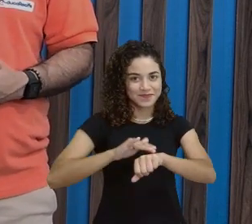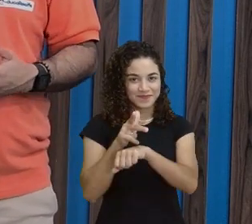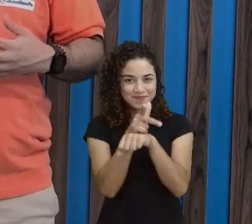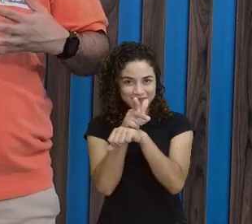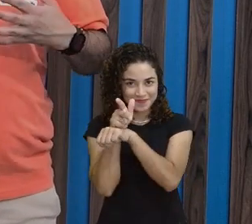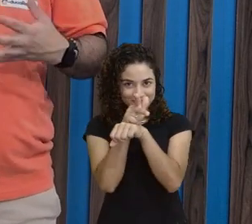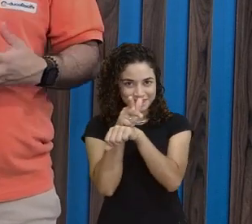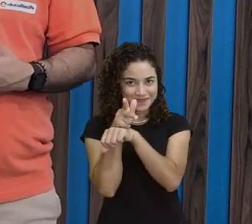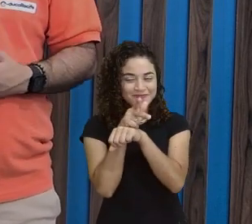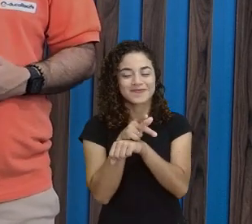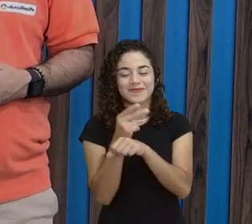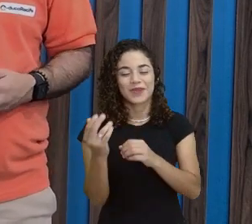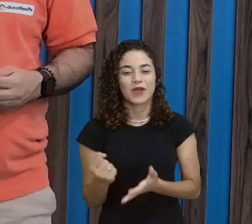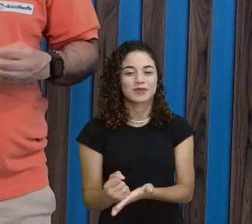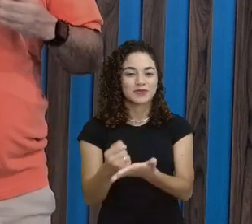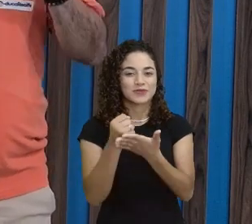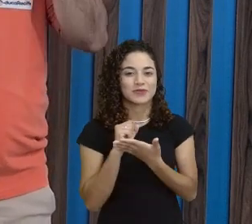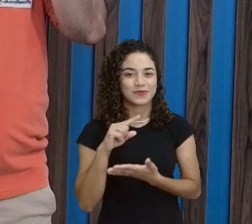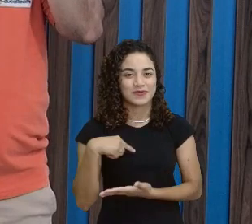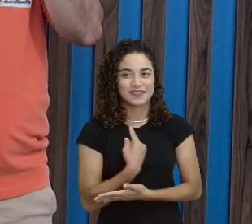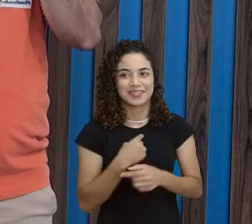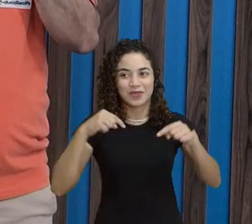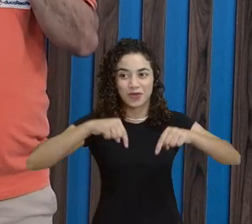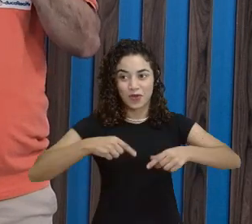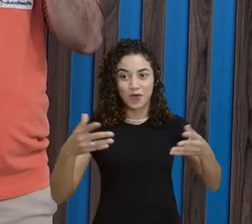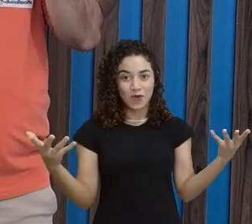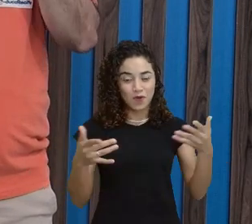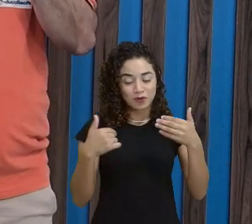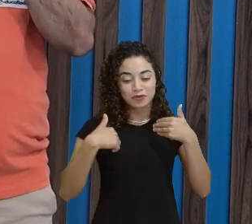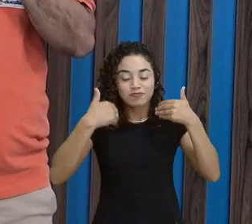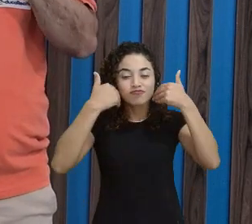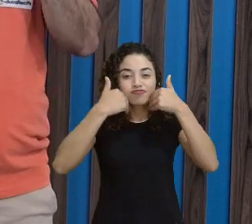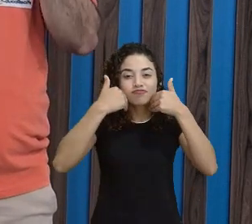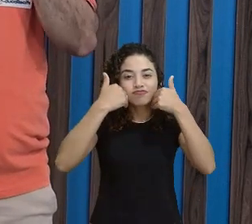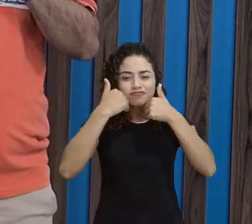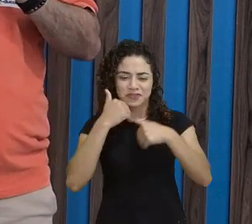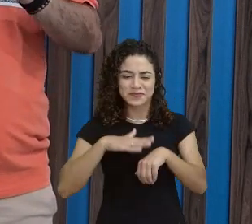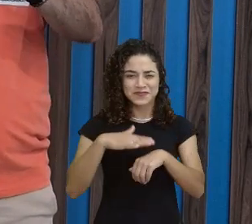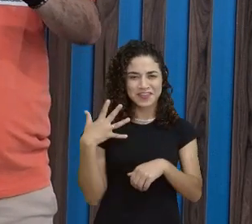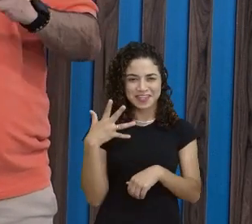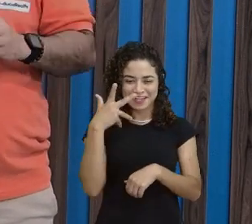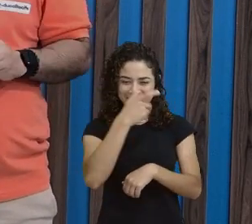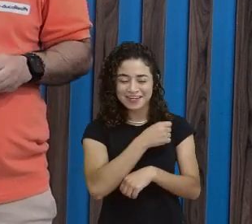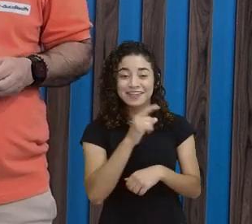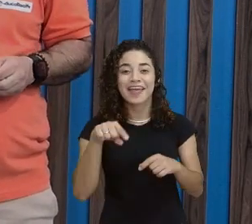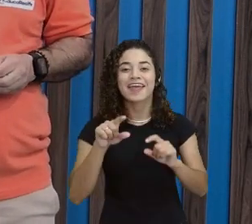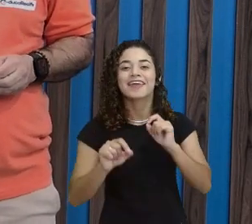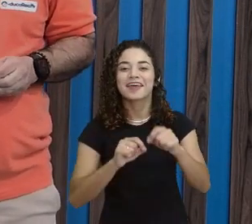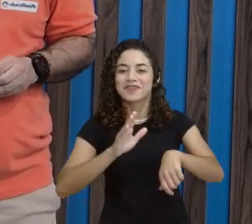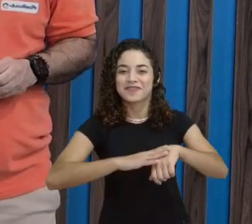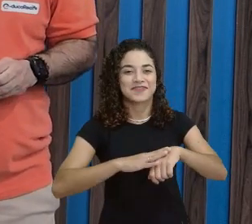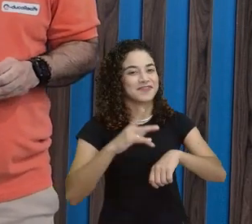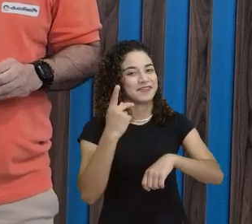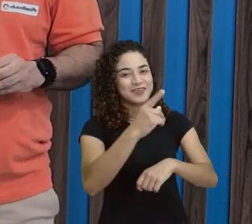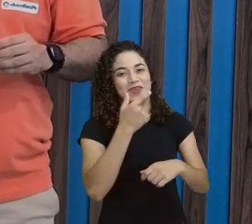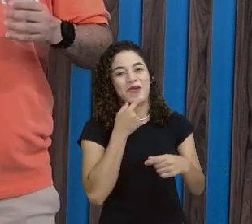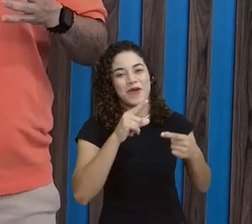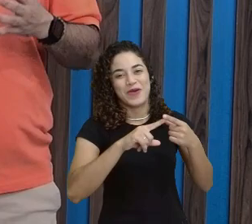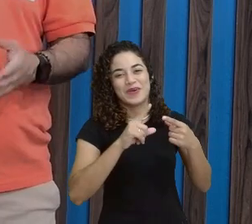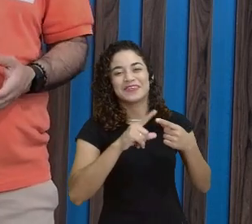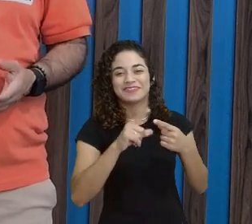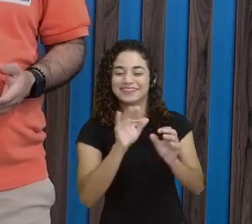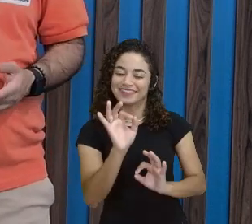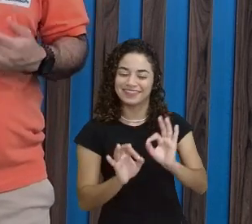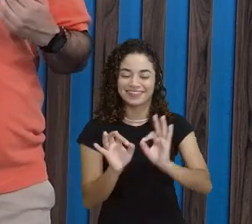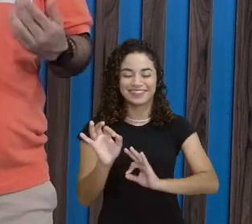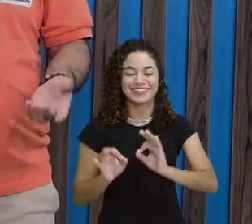produtores e nos ajuda aí, ó. Hoje eu estou vendo aqui que eu estou até com a barba mais bonita. Isso é Devinho fazendo milagre ali nas câmeras.